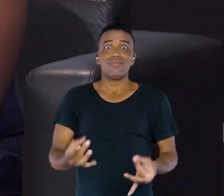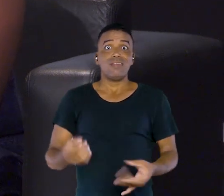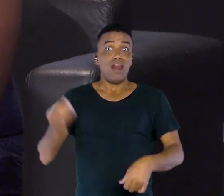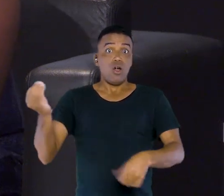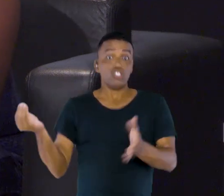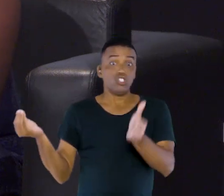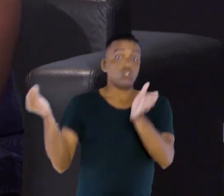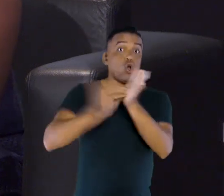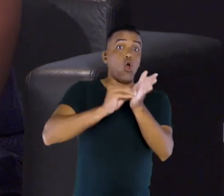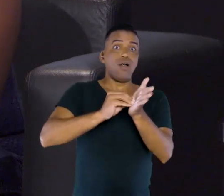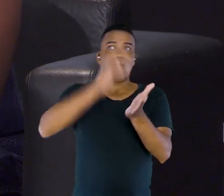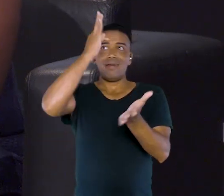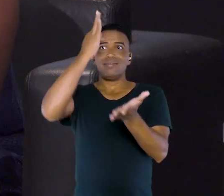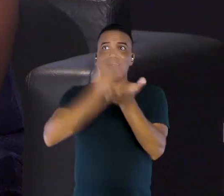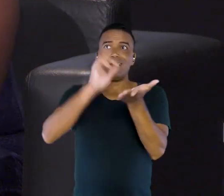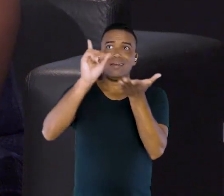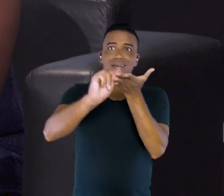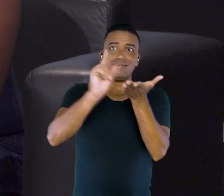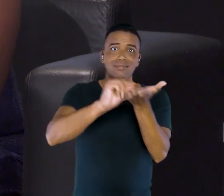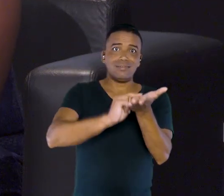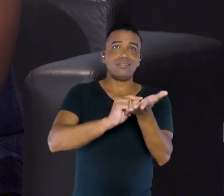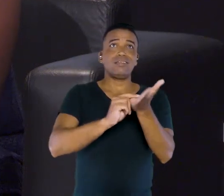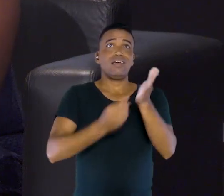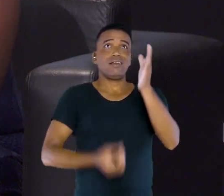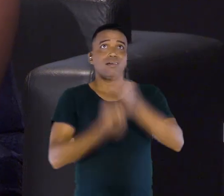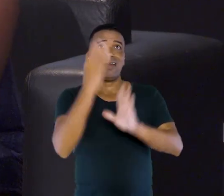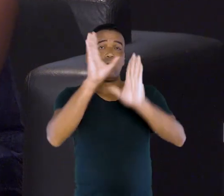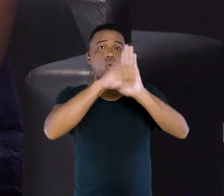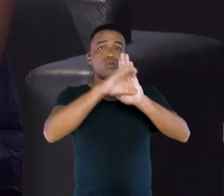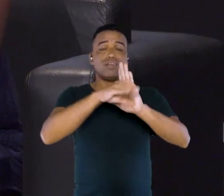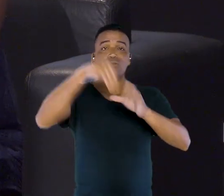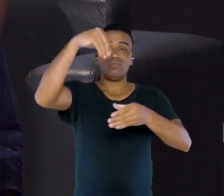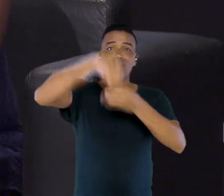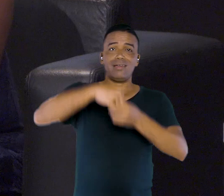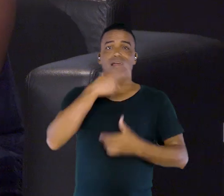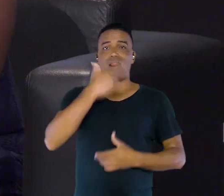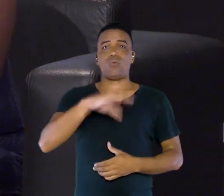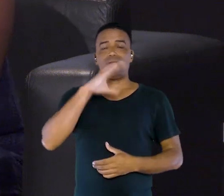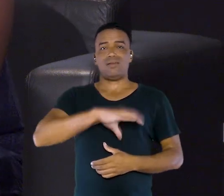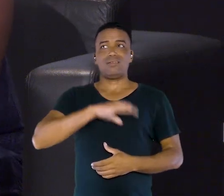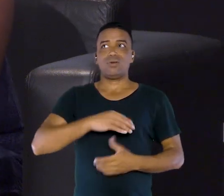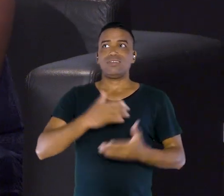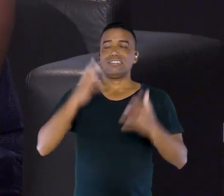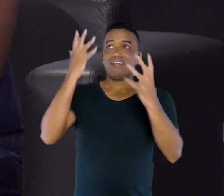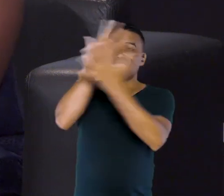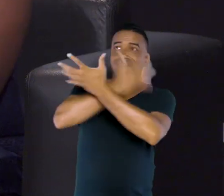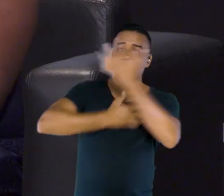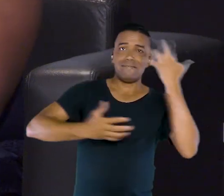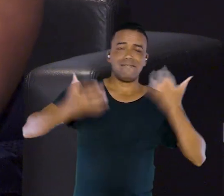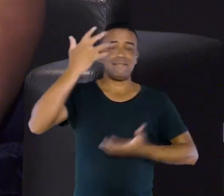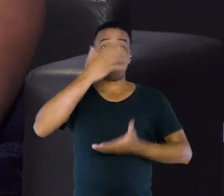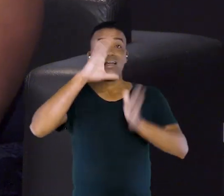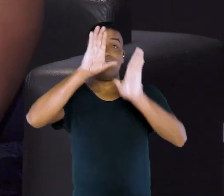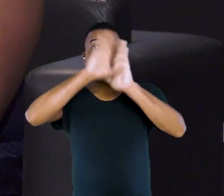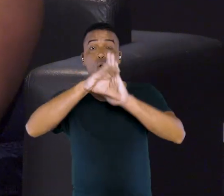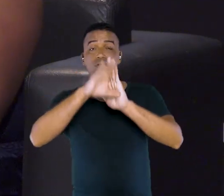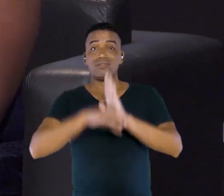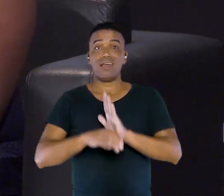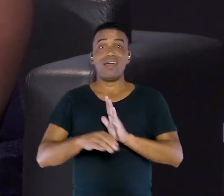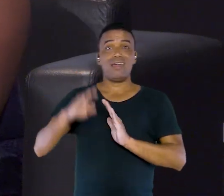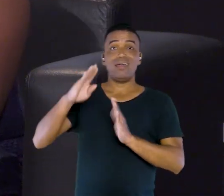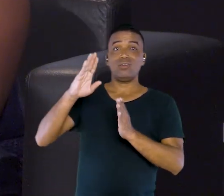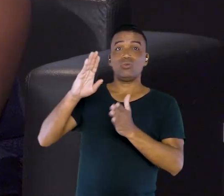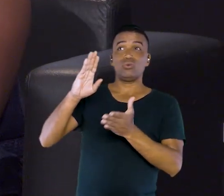hora de traduzir e criar conceito. Então, a gente, às vezes, acaba se perdendo nesses